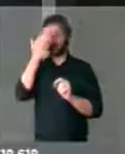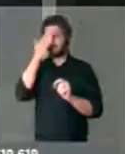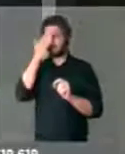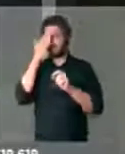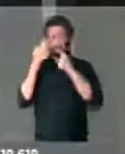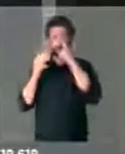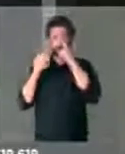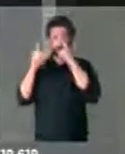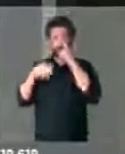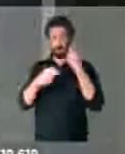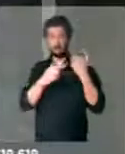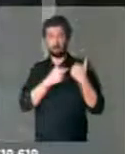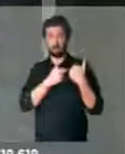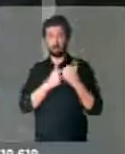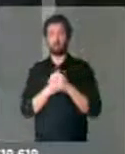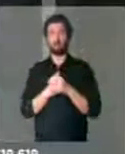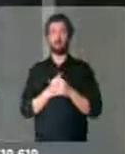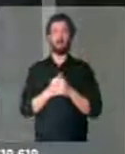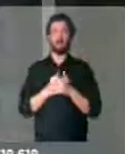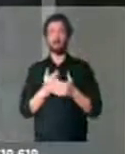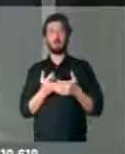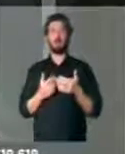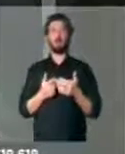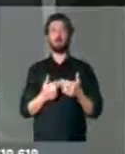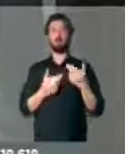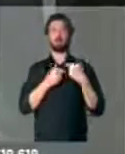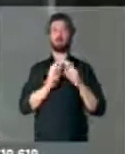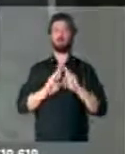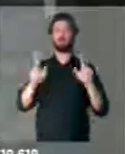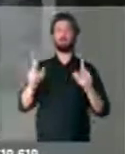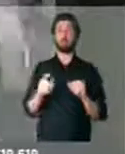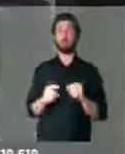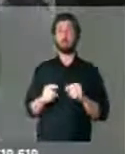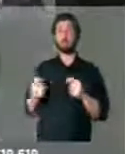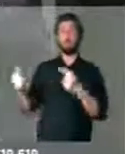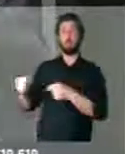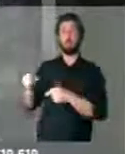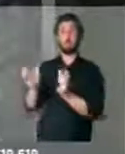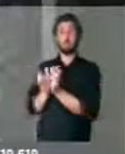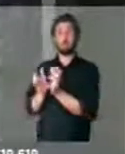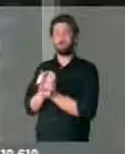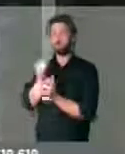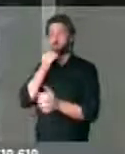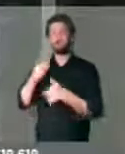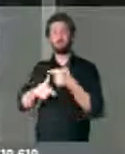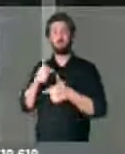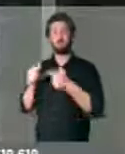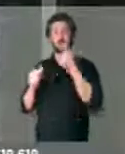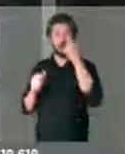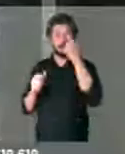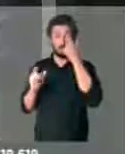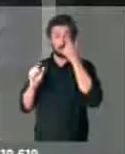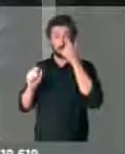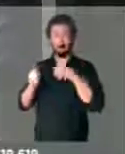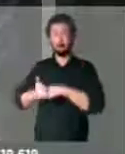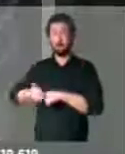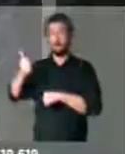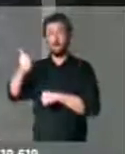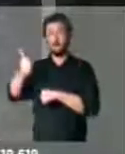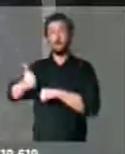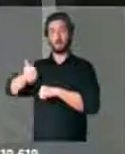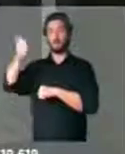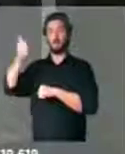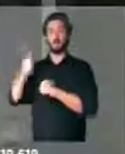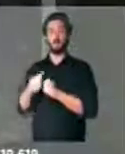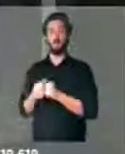que é o papel que deveria ser um papel diferente da oposição. A oposição deveria aqui trabalhar para que quanto melhor,